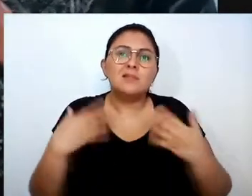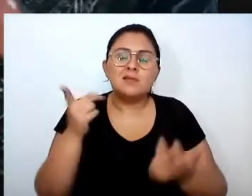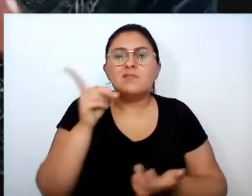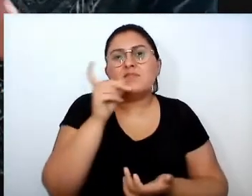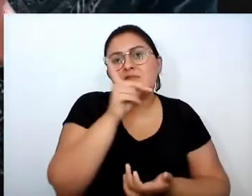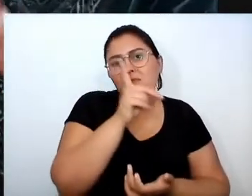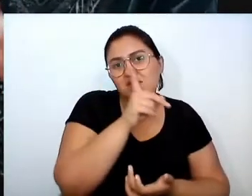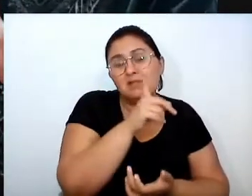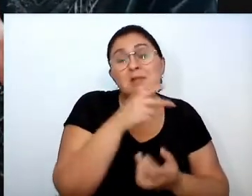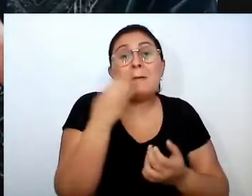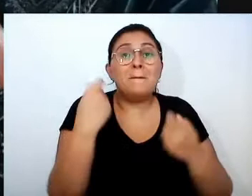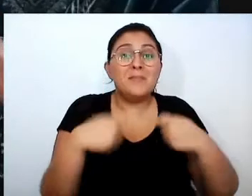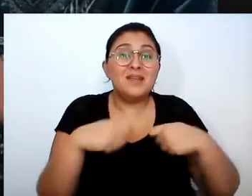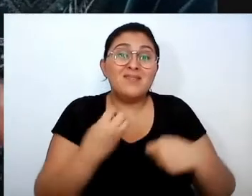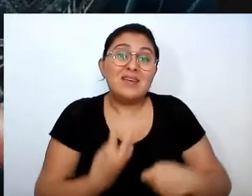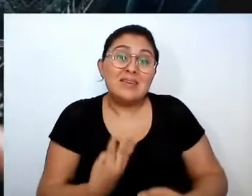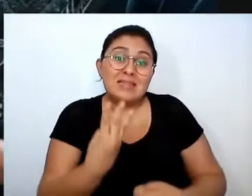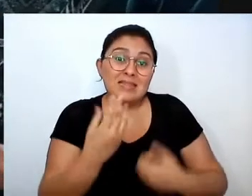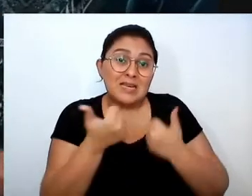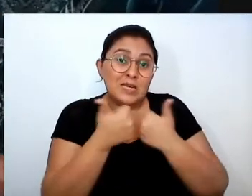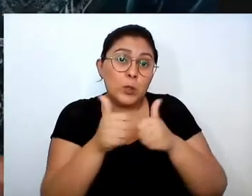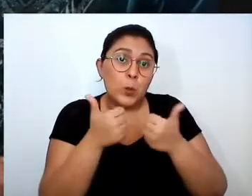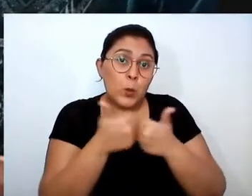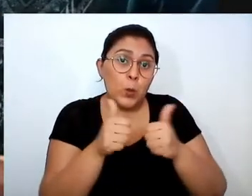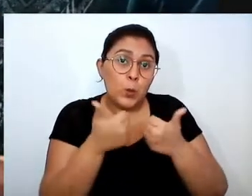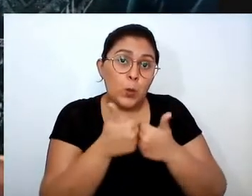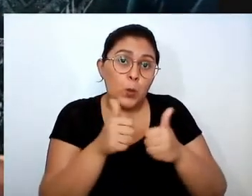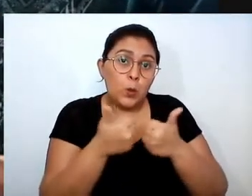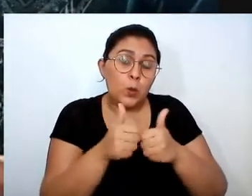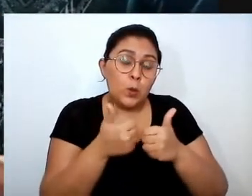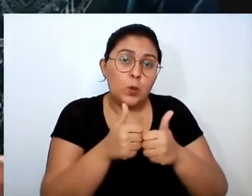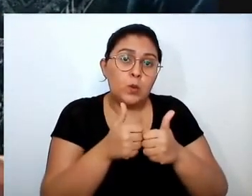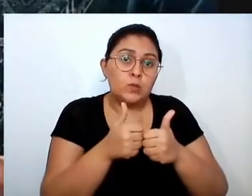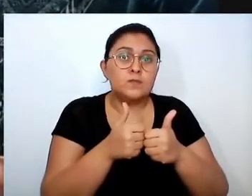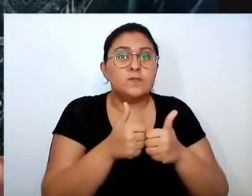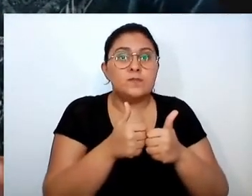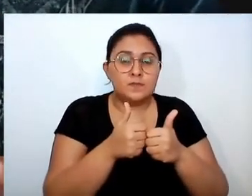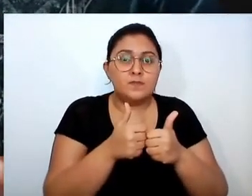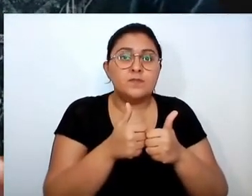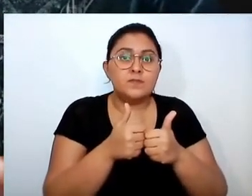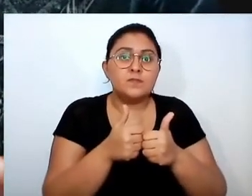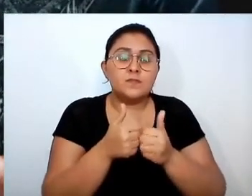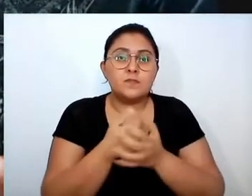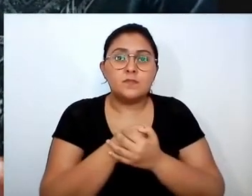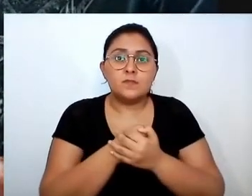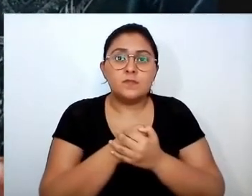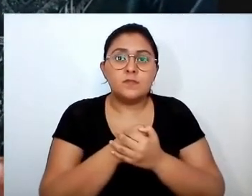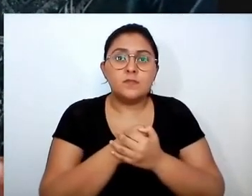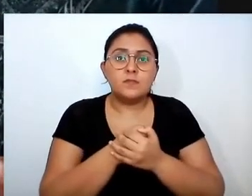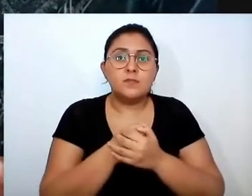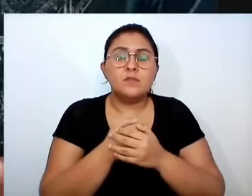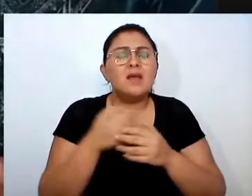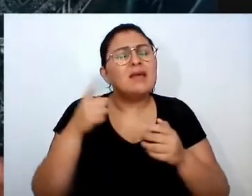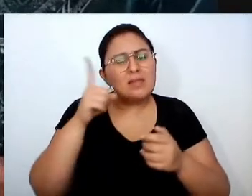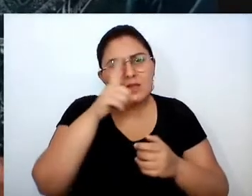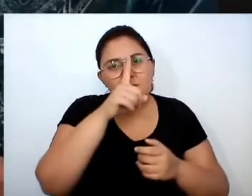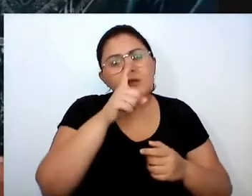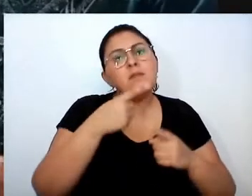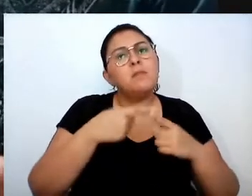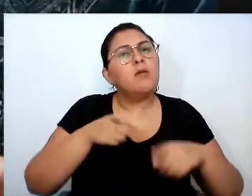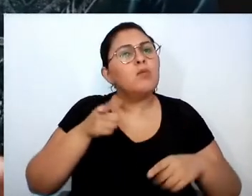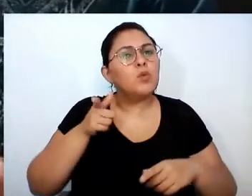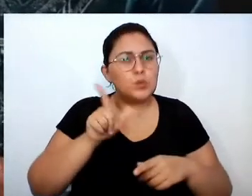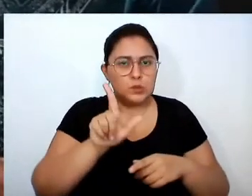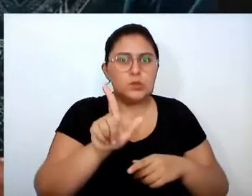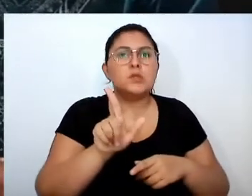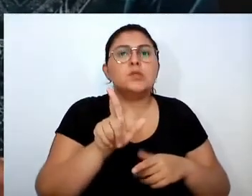sempre pegava de 2 a 3 ônibus, né? Para vir, para voltar, né? Mas minha força de vontade foi bem maior e eu